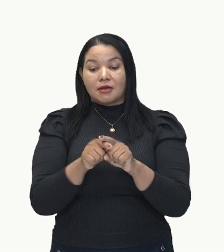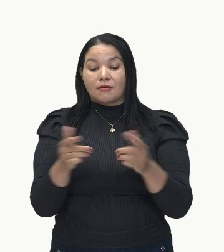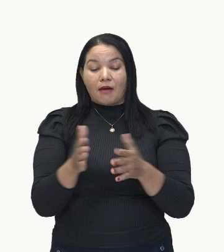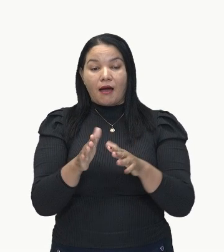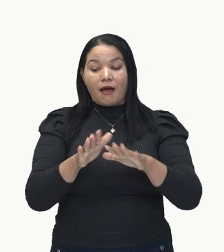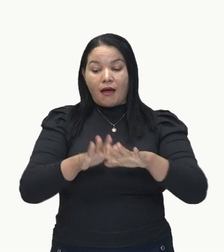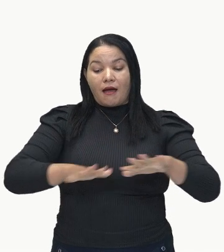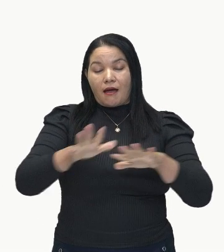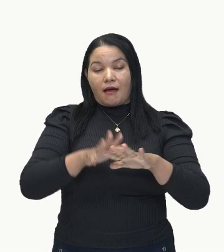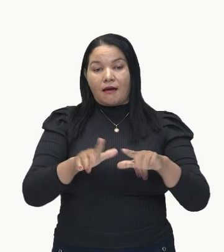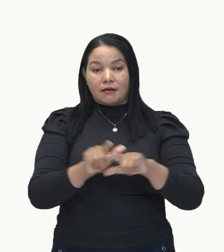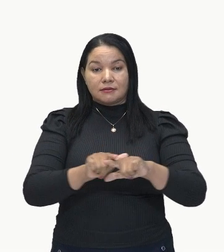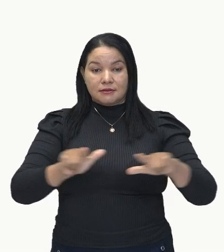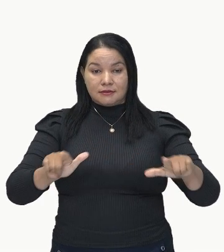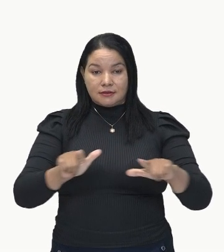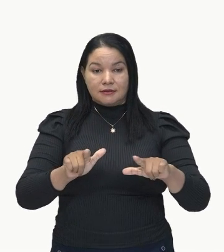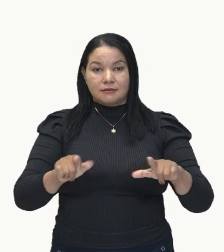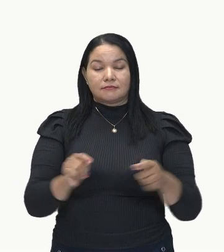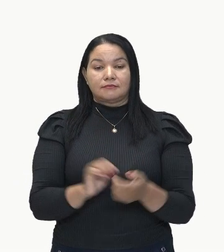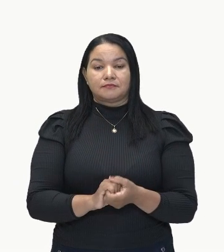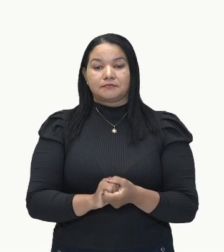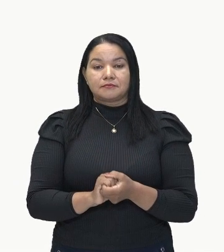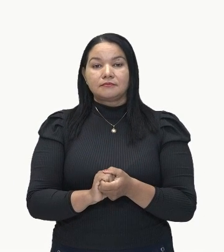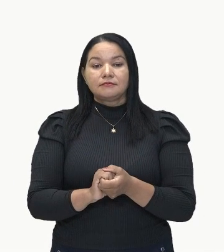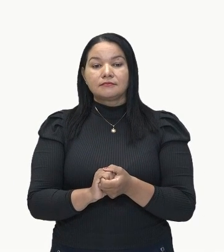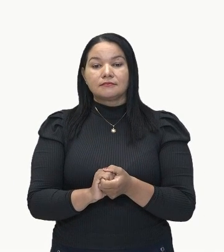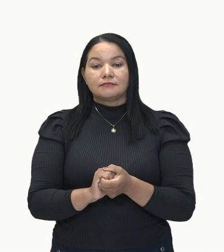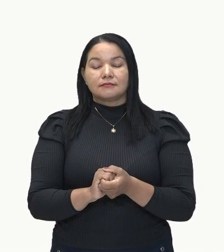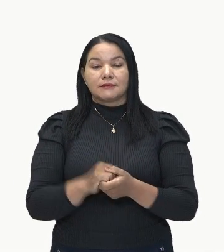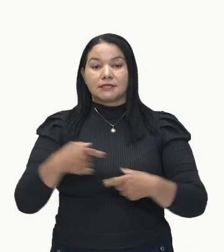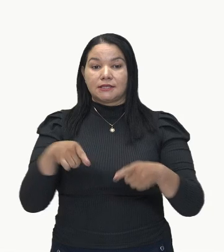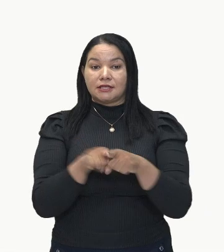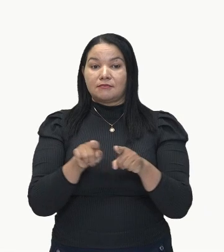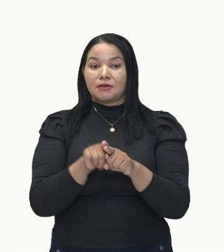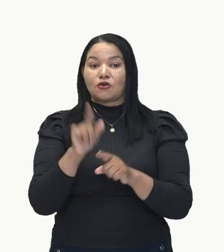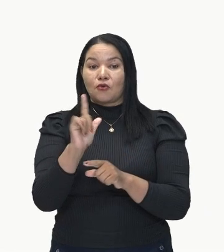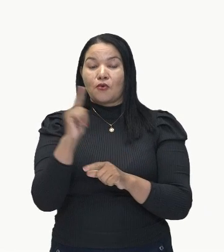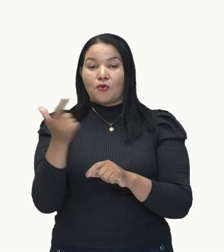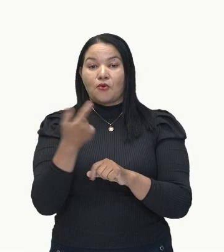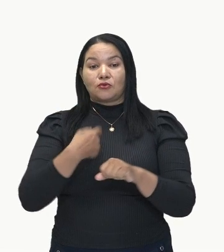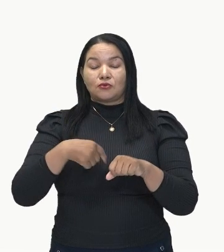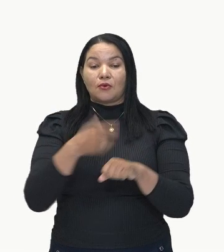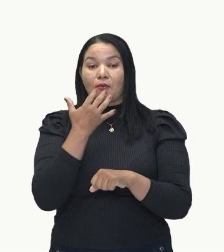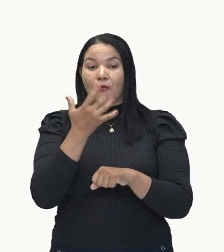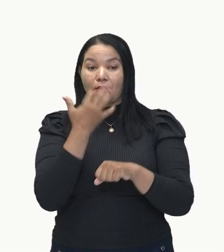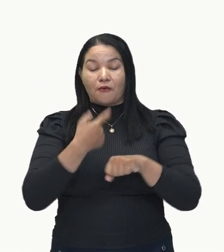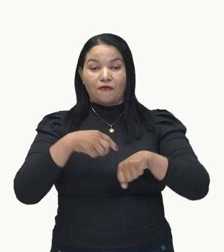Teremos aqui o mar, no caso aqui o mar Mediterrâneo com a vegetação